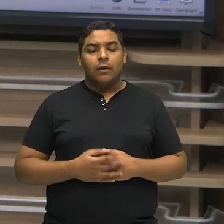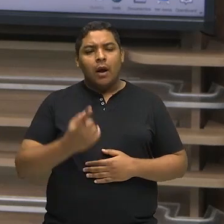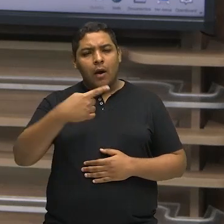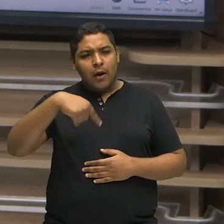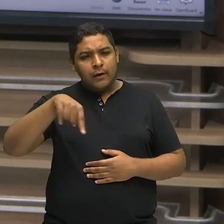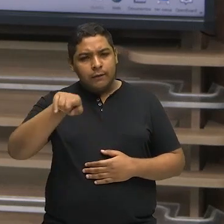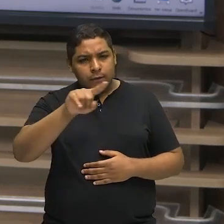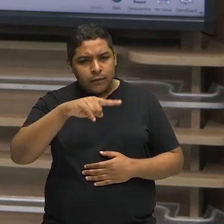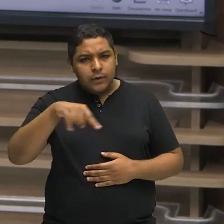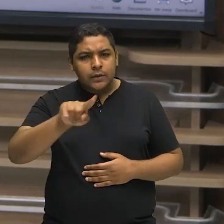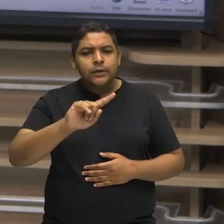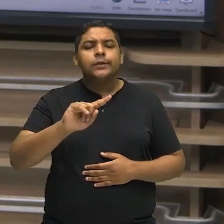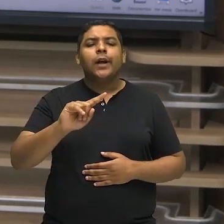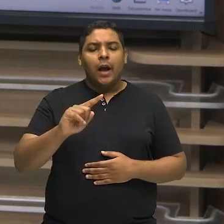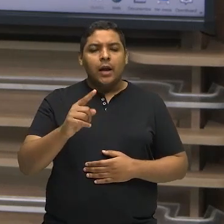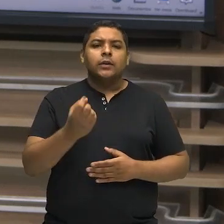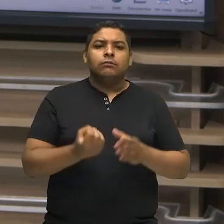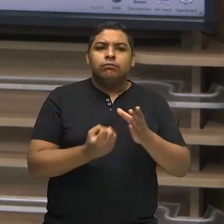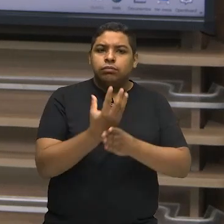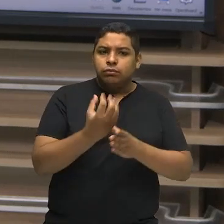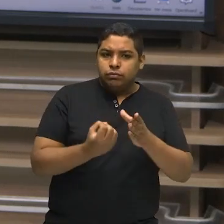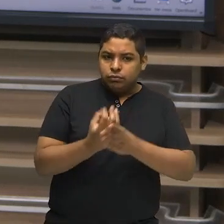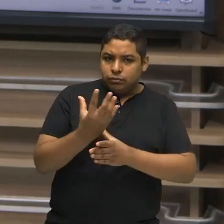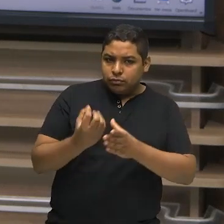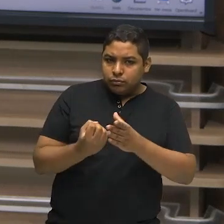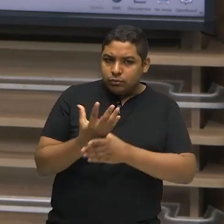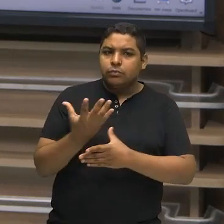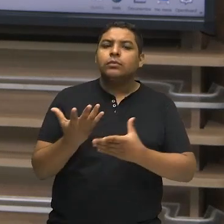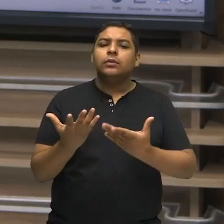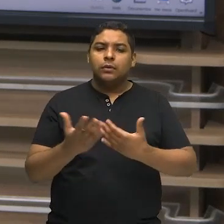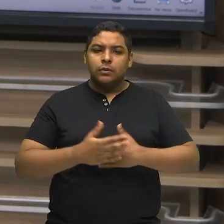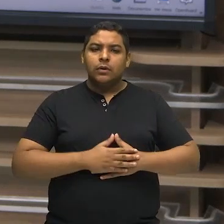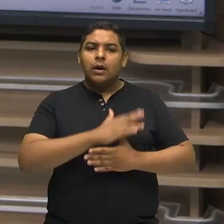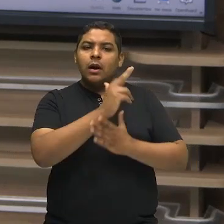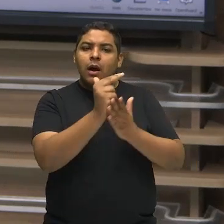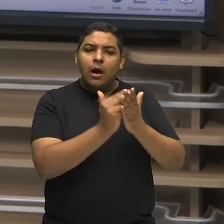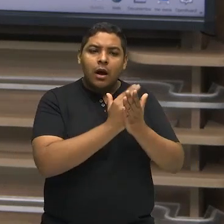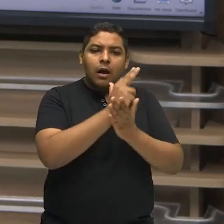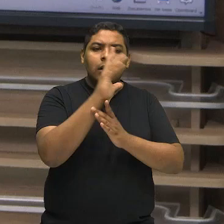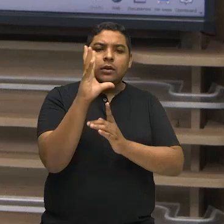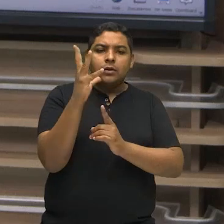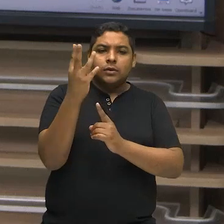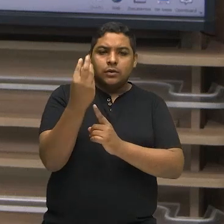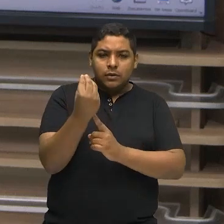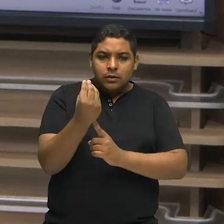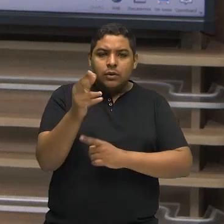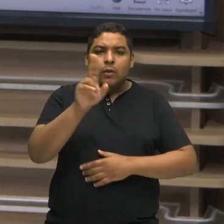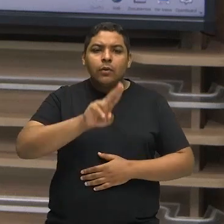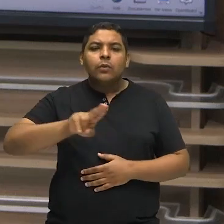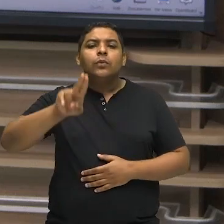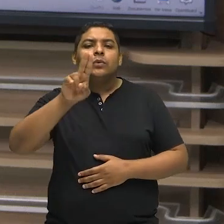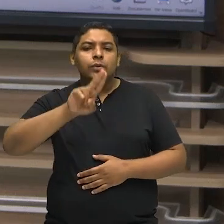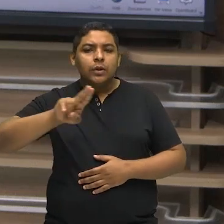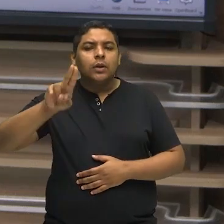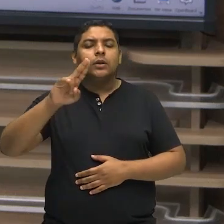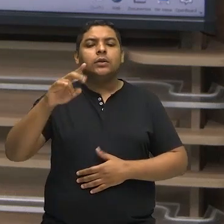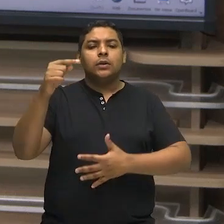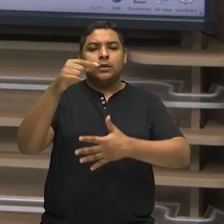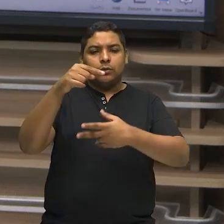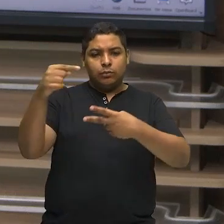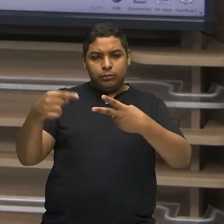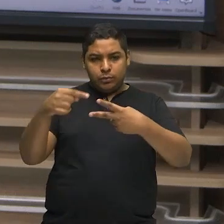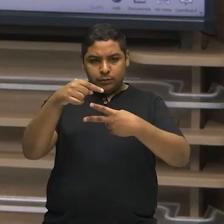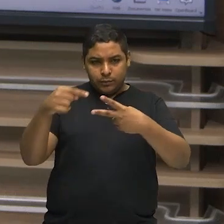vocês produzirem uma composição artística utilizando esses elementos